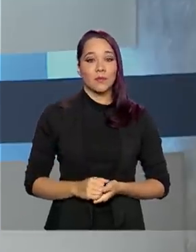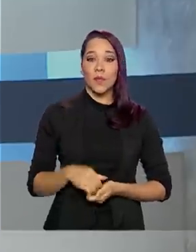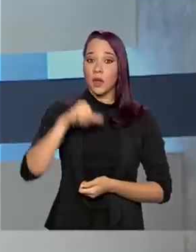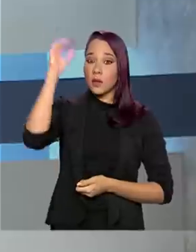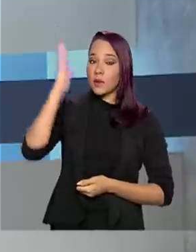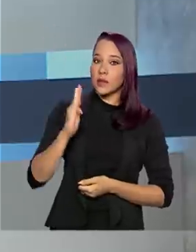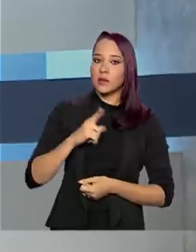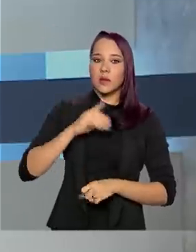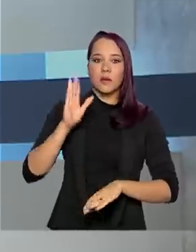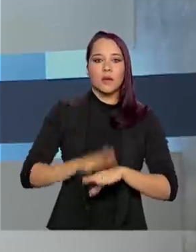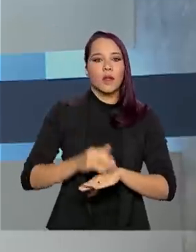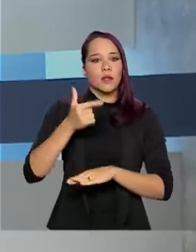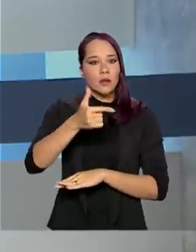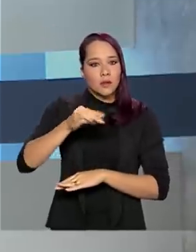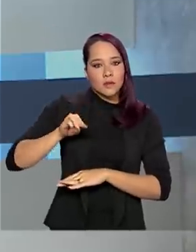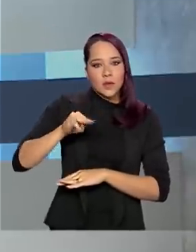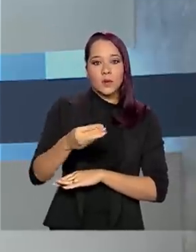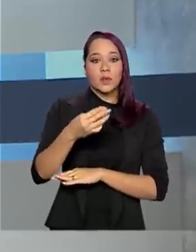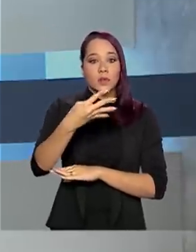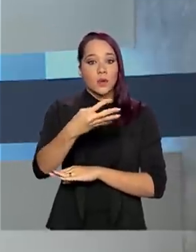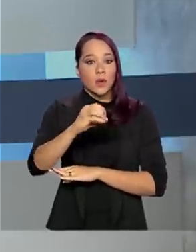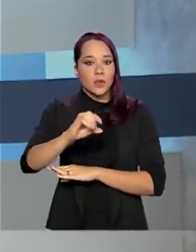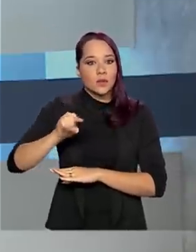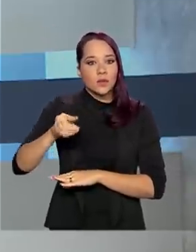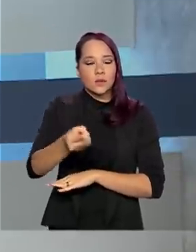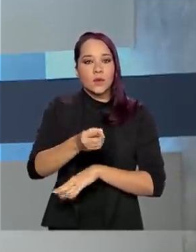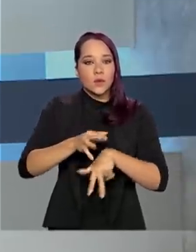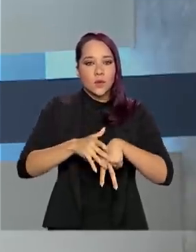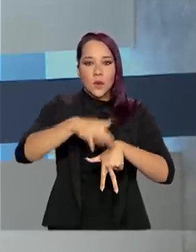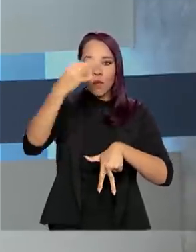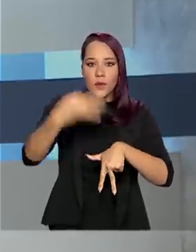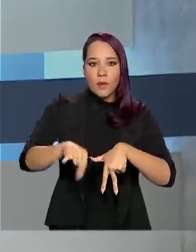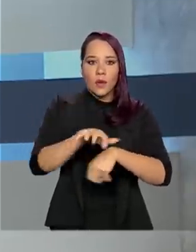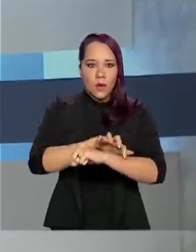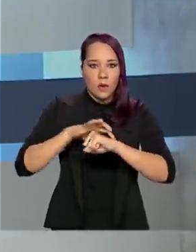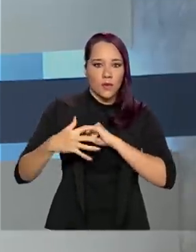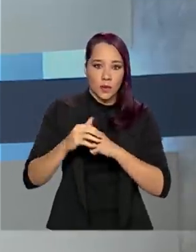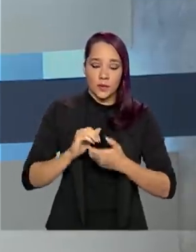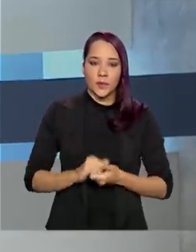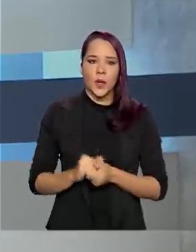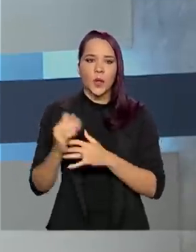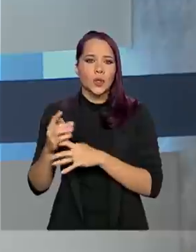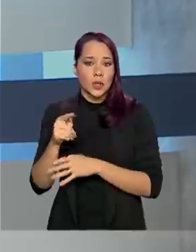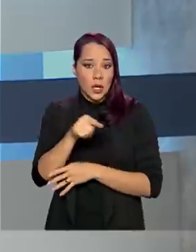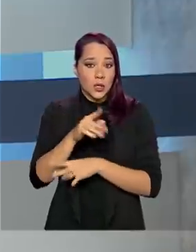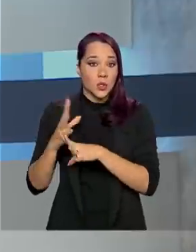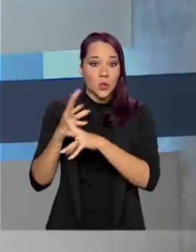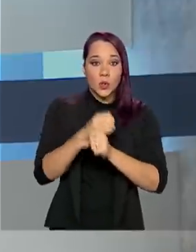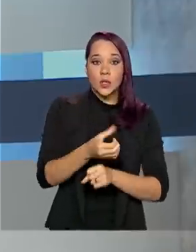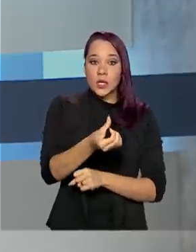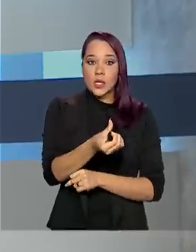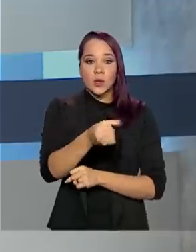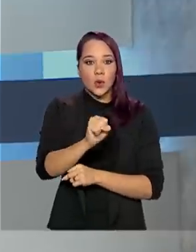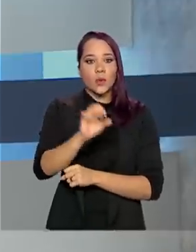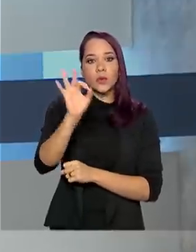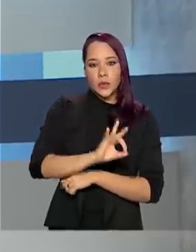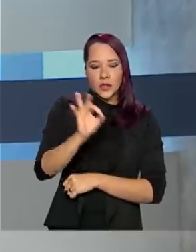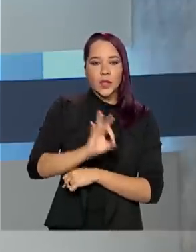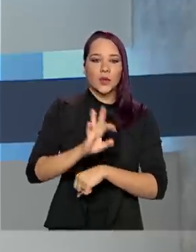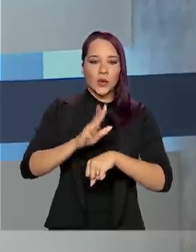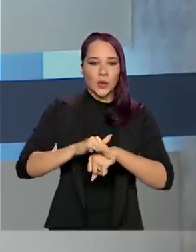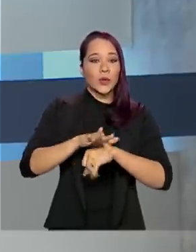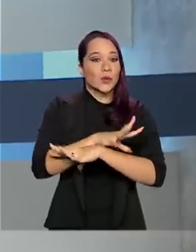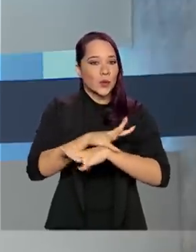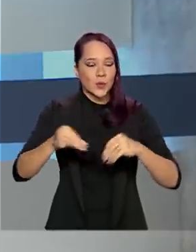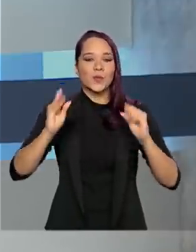Brasil tem mais de 2 milhões e 400 mil casos confirmados de Covid-19. Desse total, 68% já